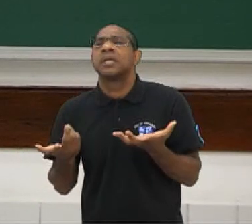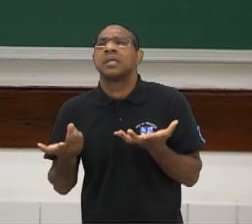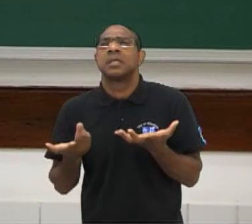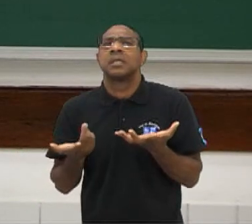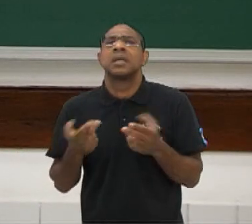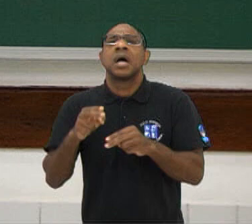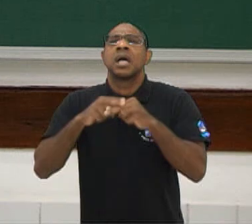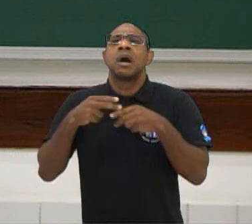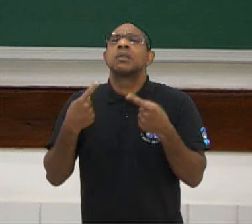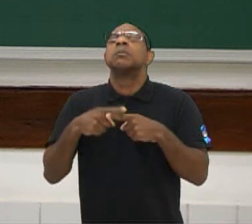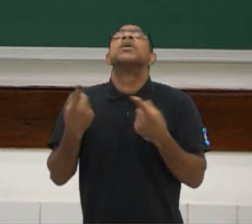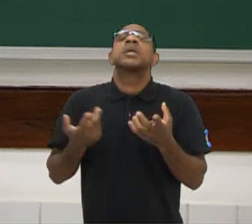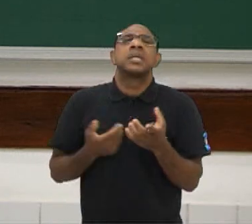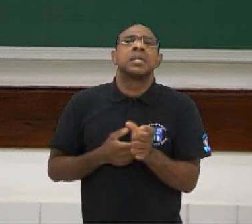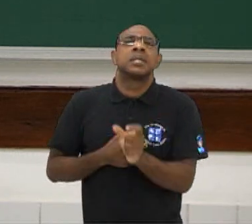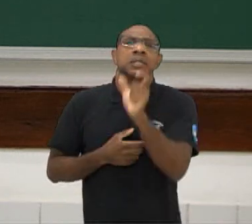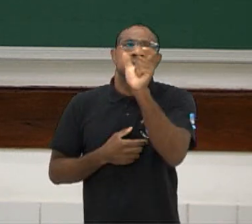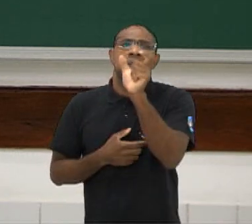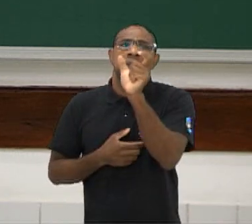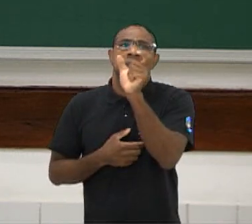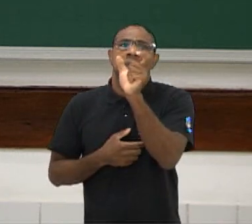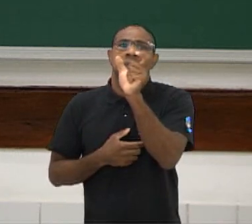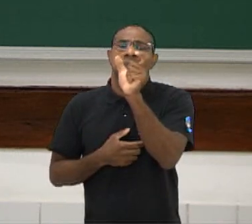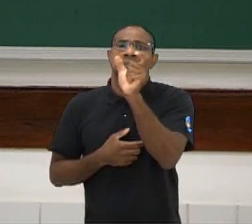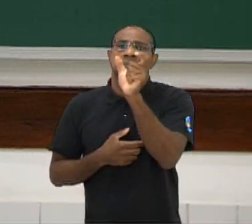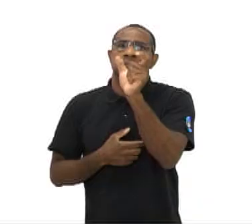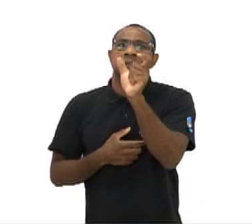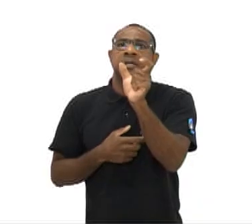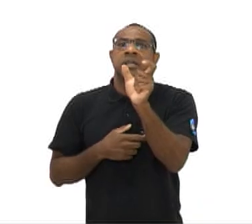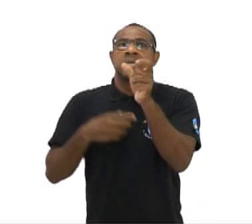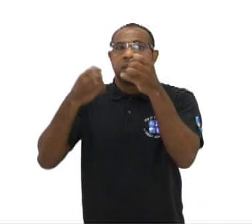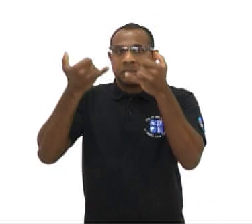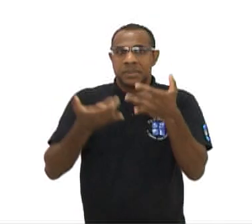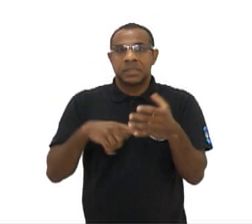aí da correria e quais poderiam ser as consequências e eu volto já.